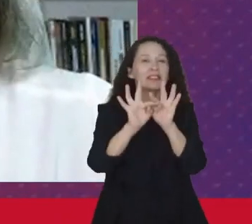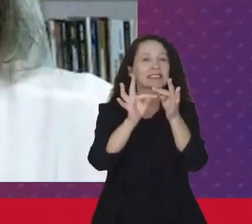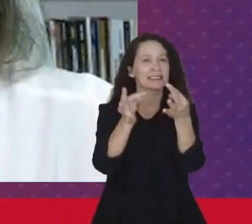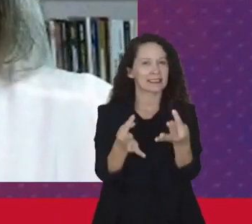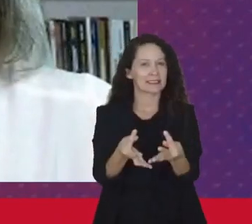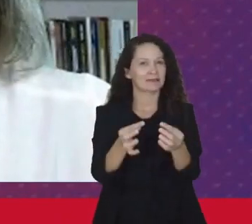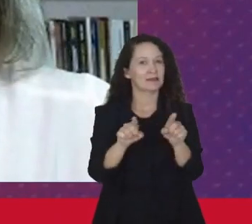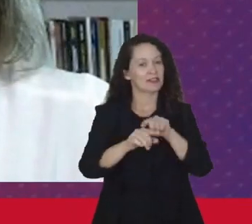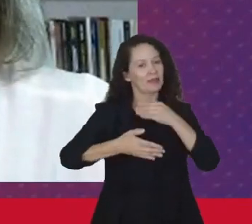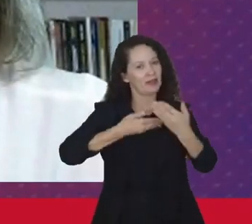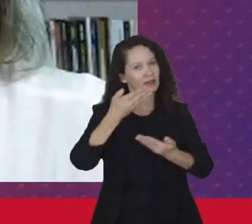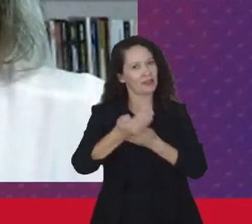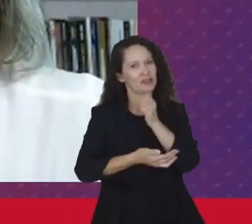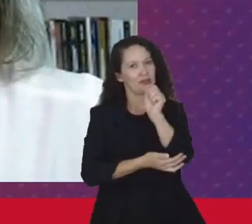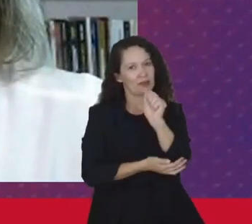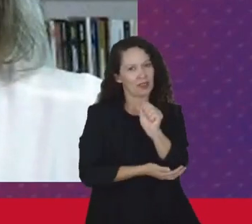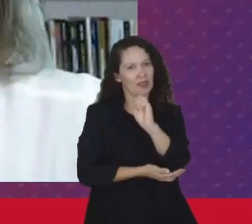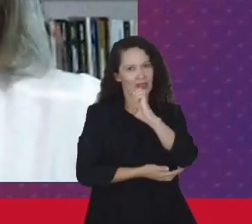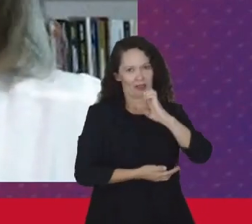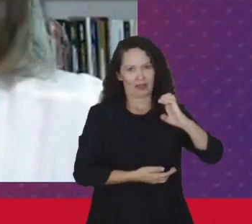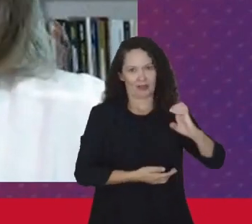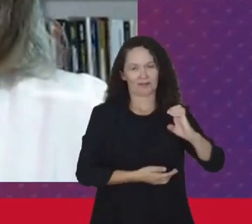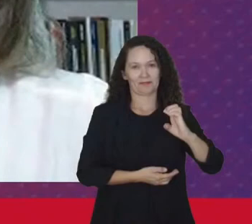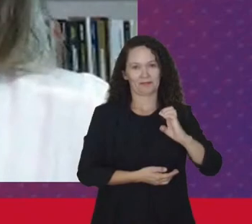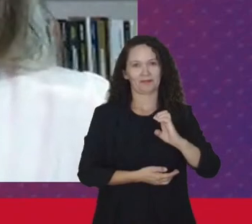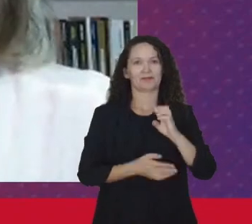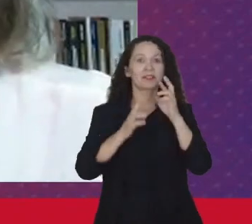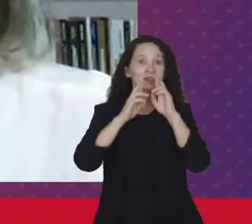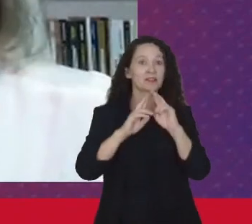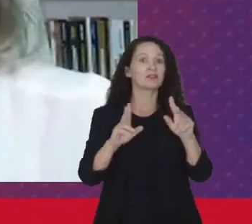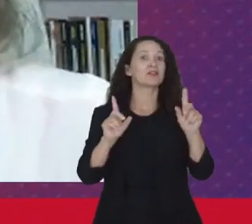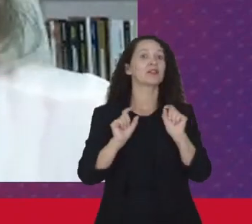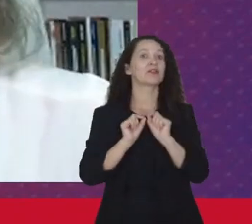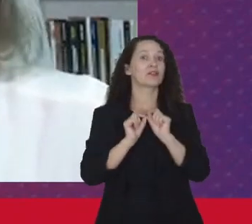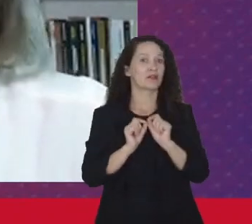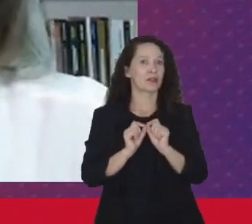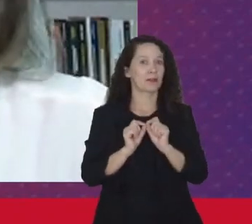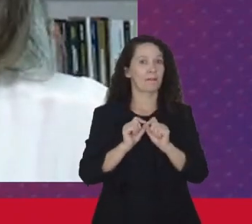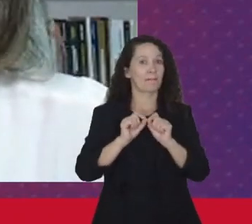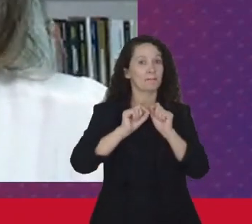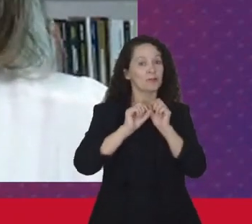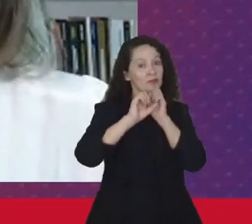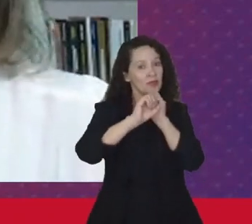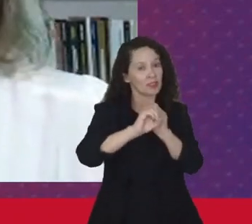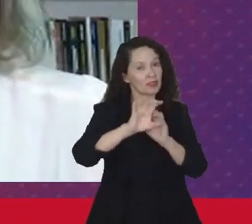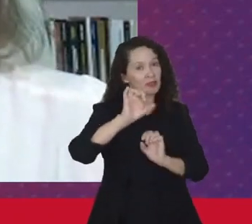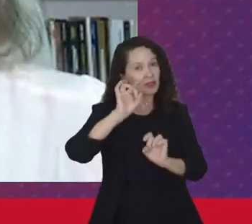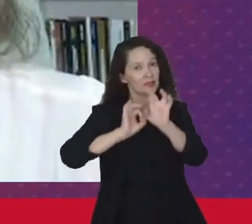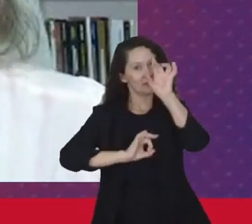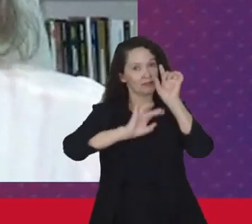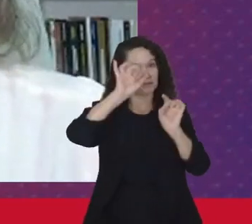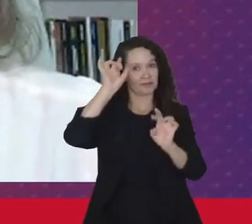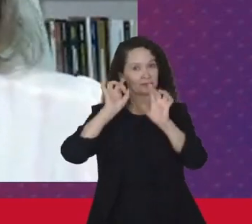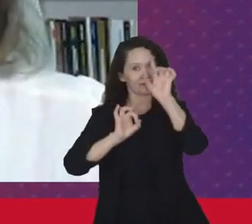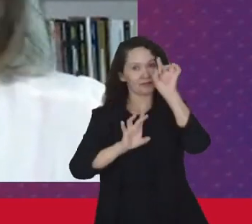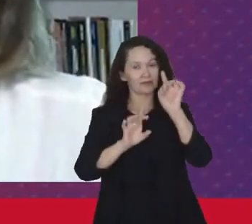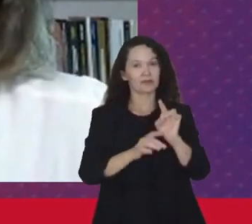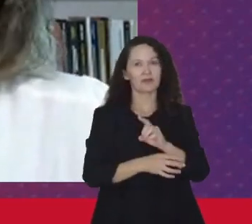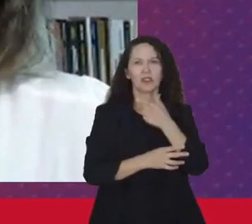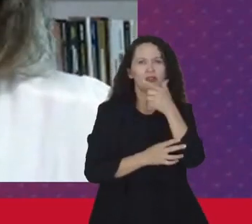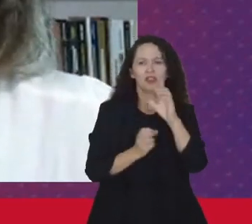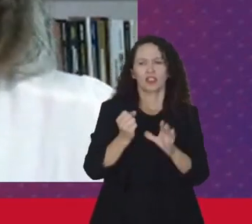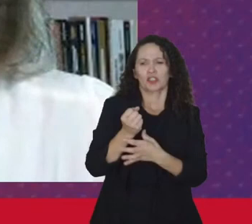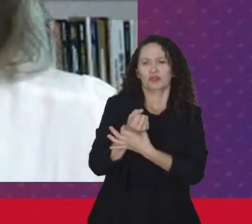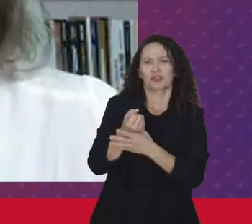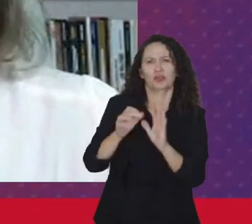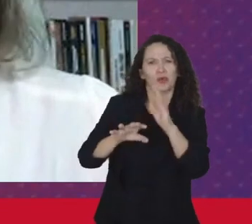e ao atendimento educacional especializado. Diferentemente do ensino especial, que não assegura